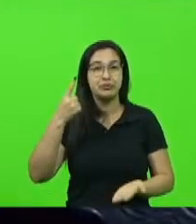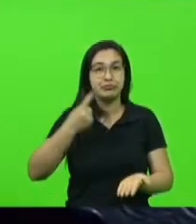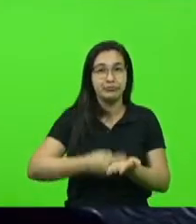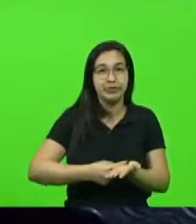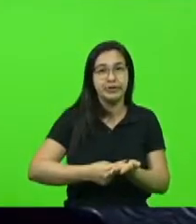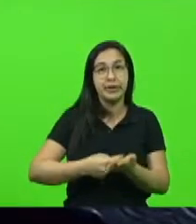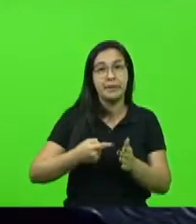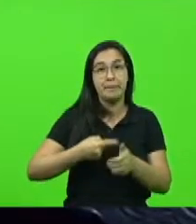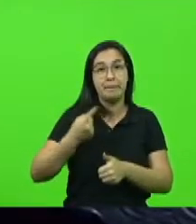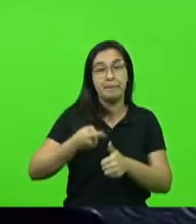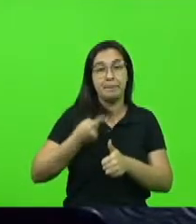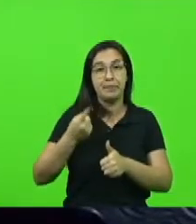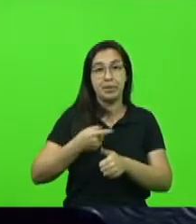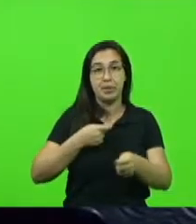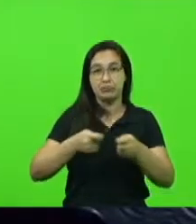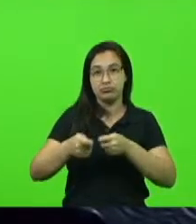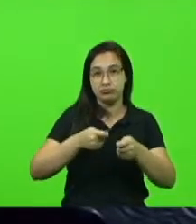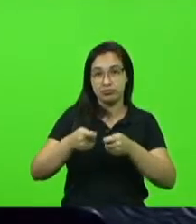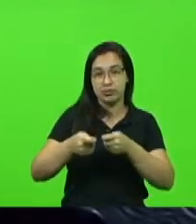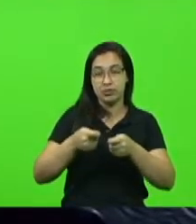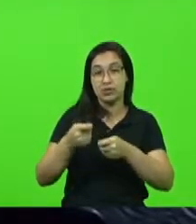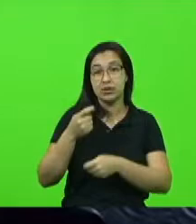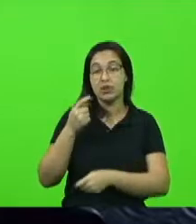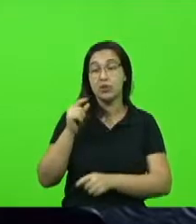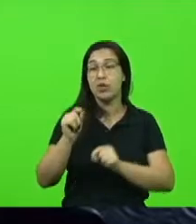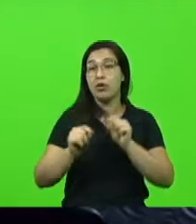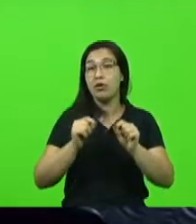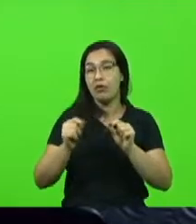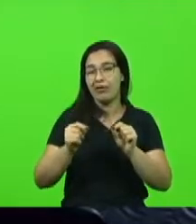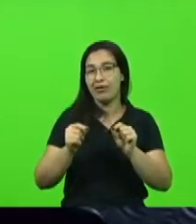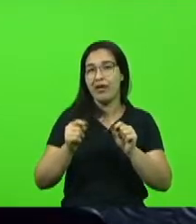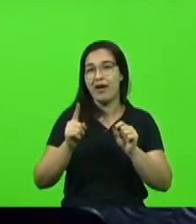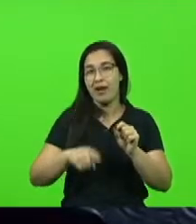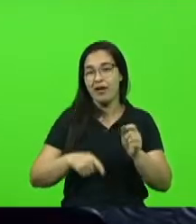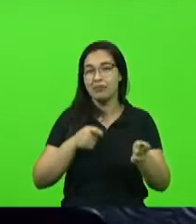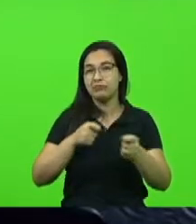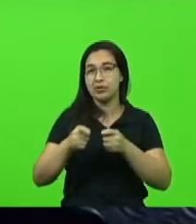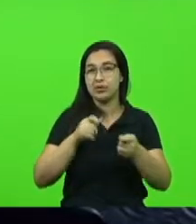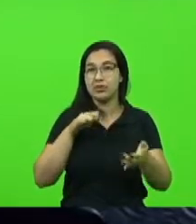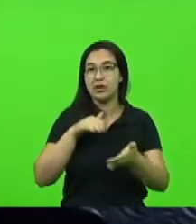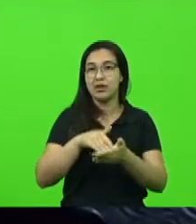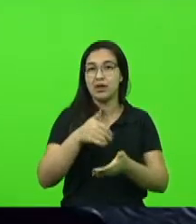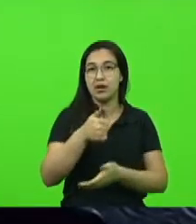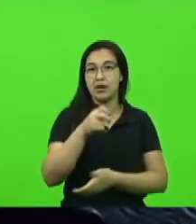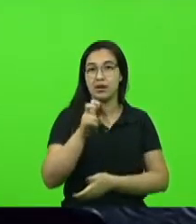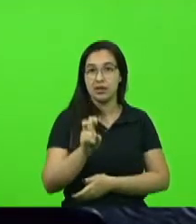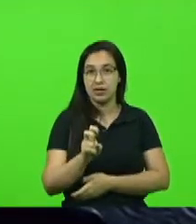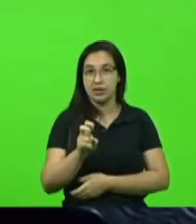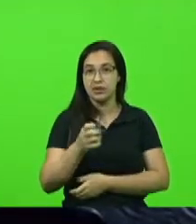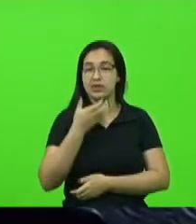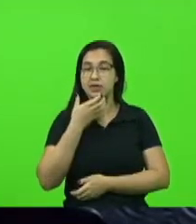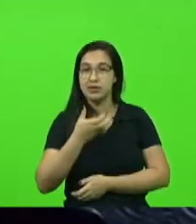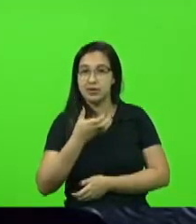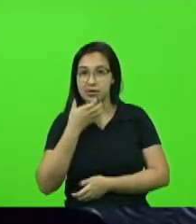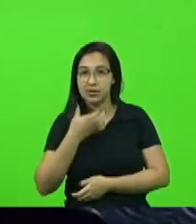negociações. A intenção dos trabalhadores é negociar até o dia 15 de dezembro para que a proposta chegue a esta casa